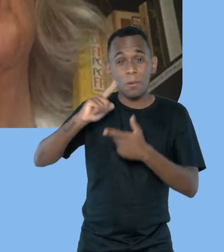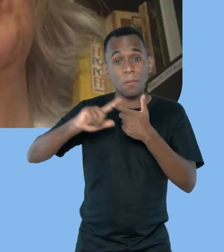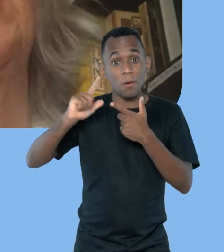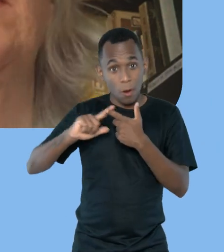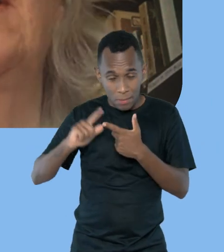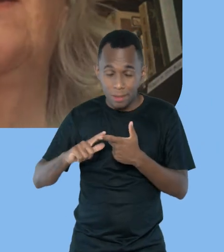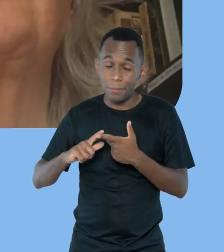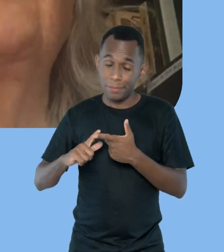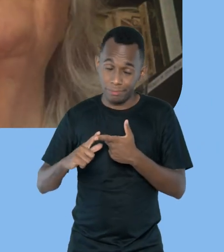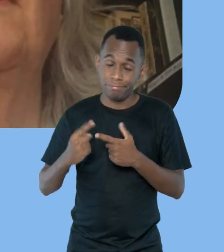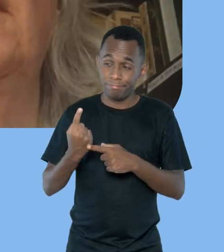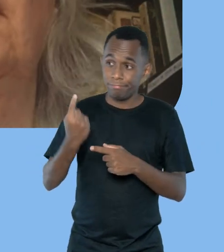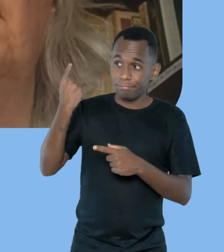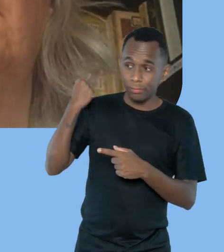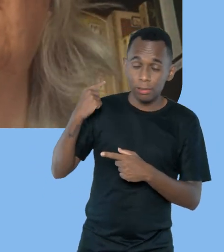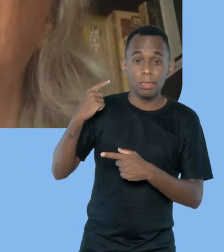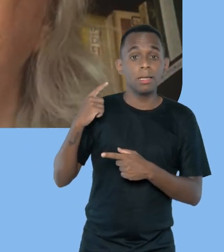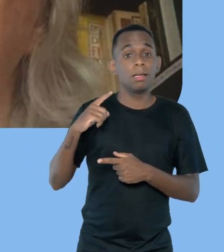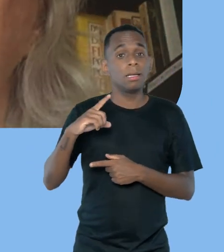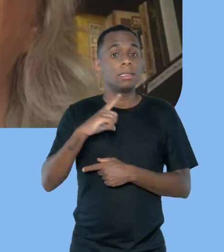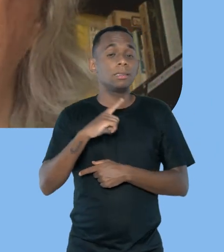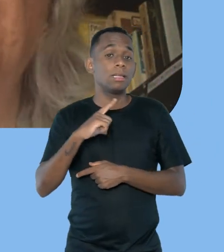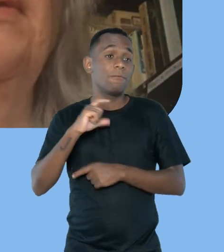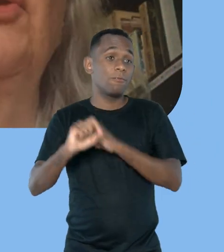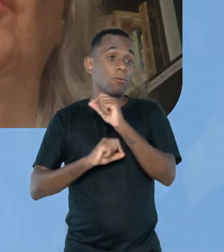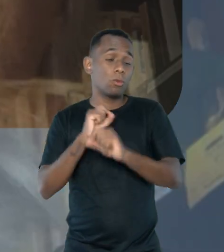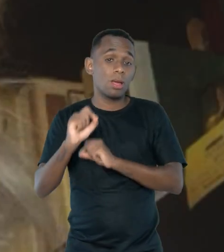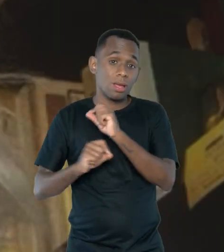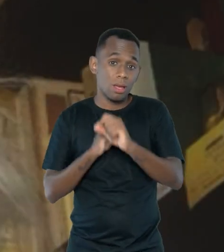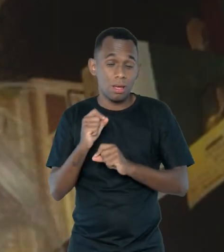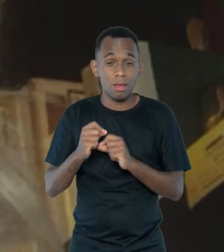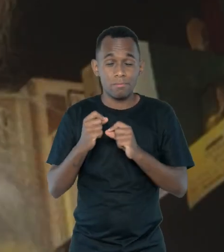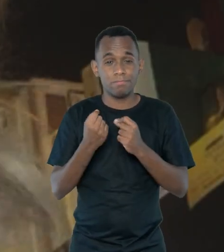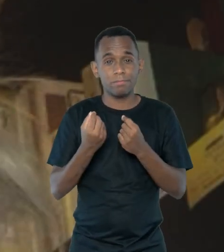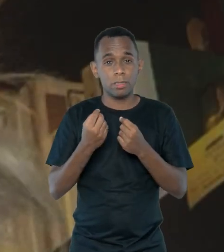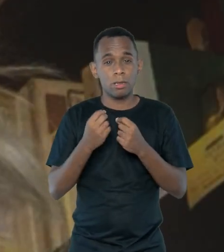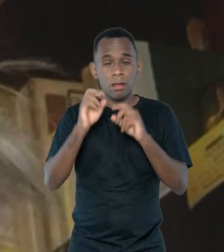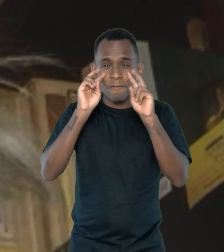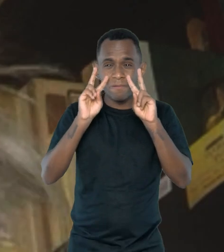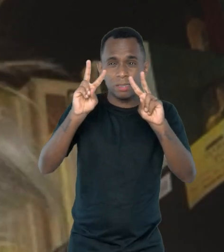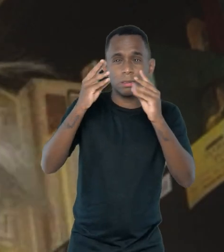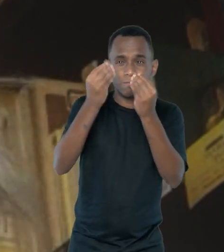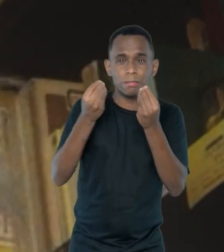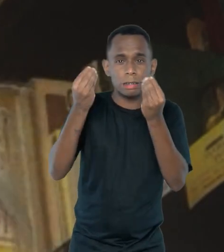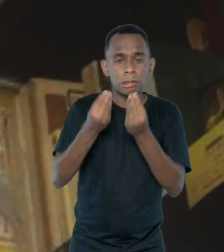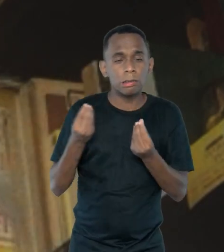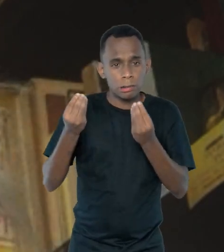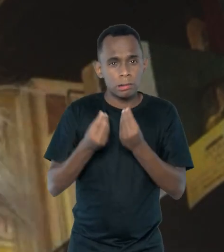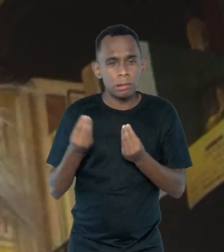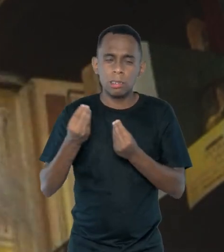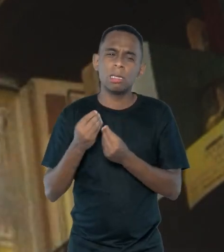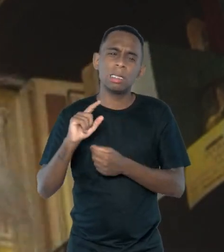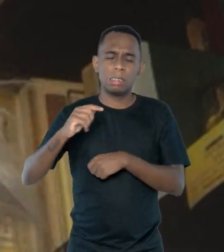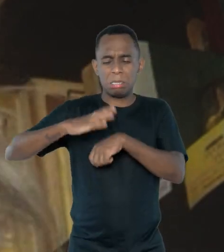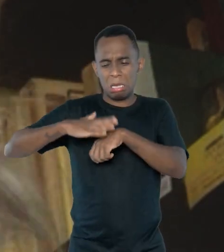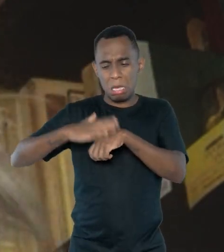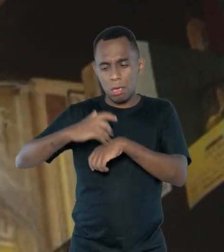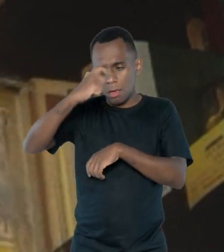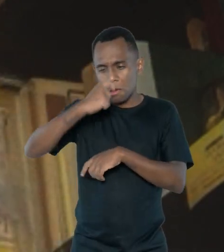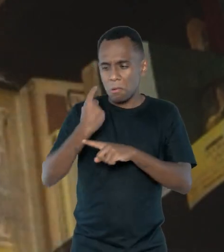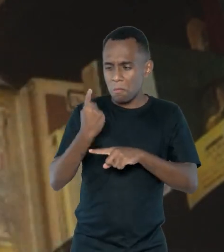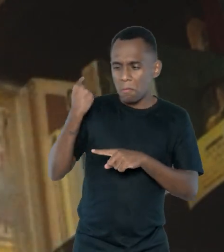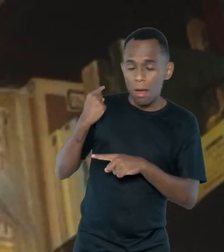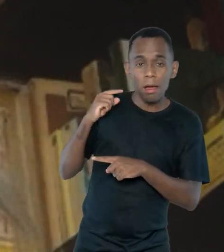de. Eu fui uma criança que teve problema de visão desde muito novinha. Então, era aquela menina